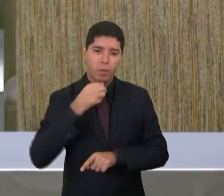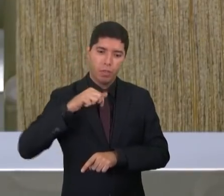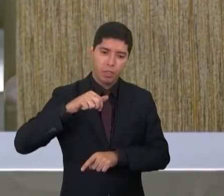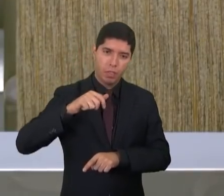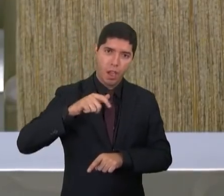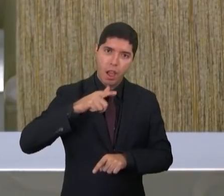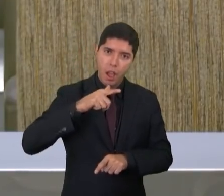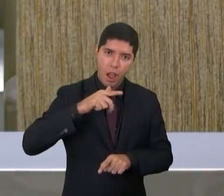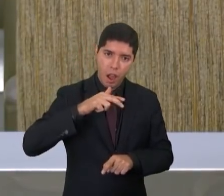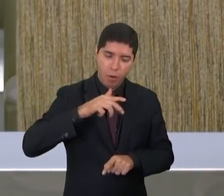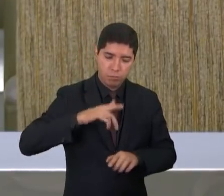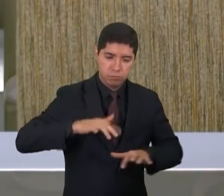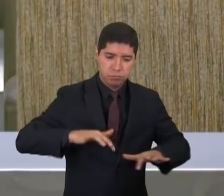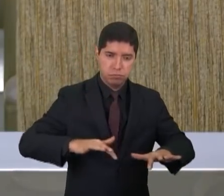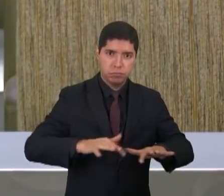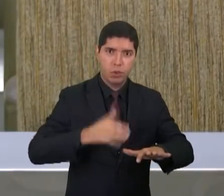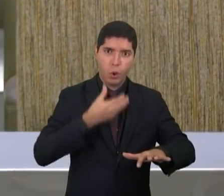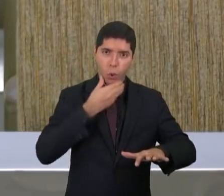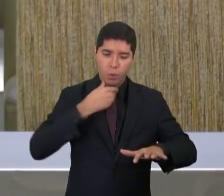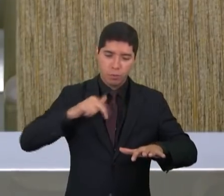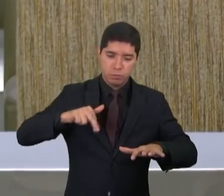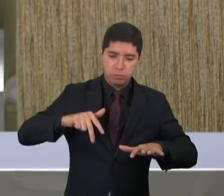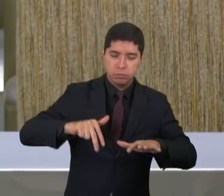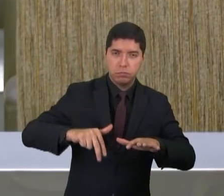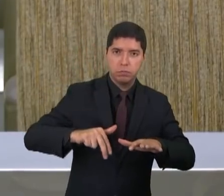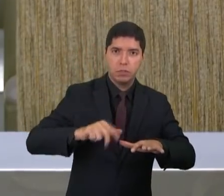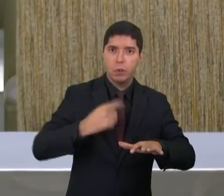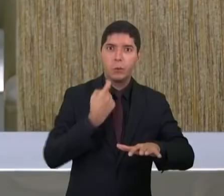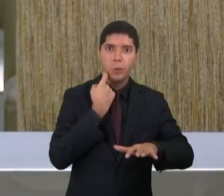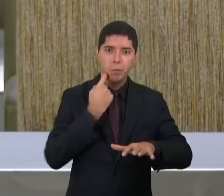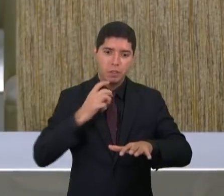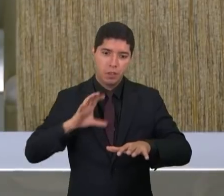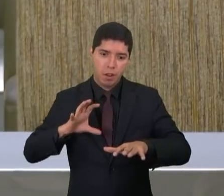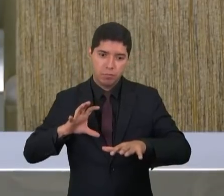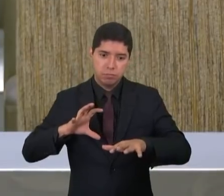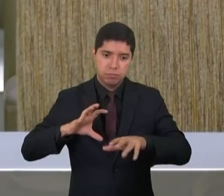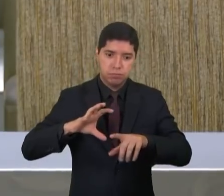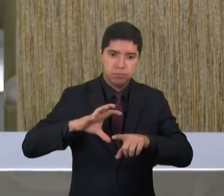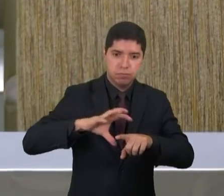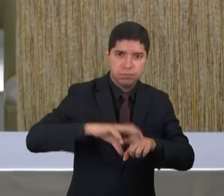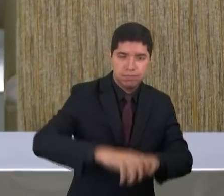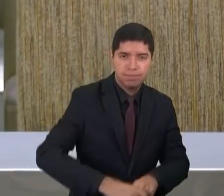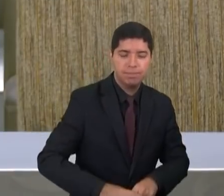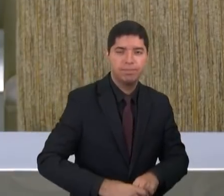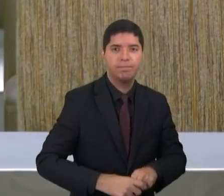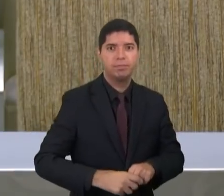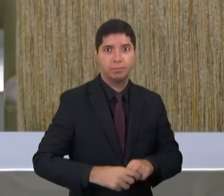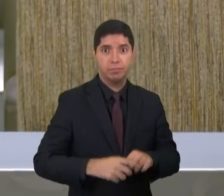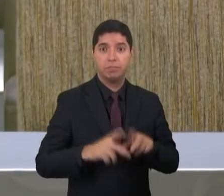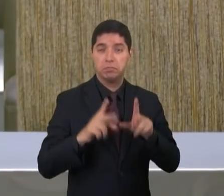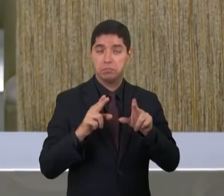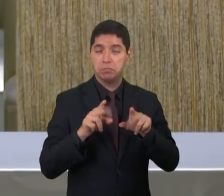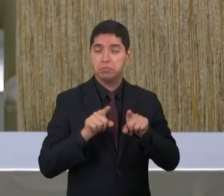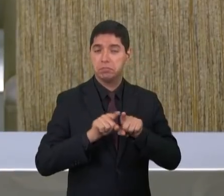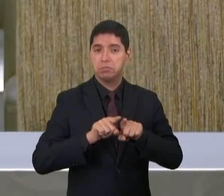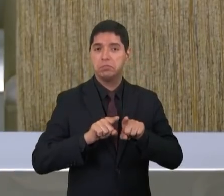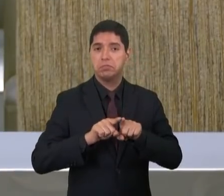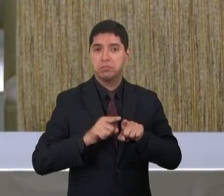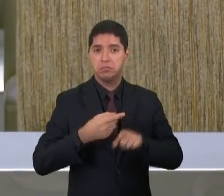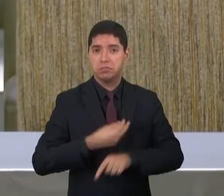A palavra aqui é essa: engolir vivos. O inimigo teria nos engolido